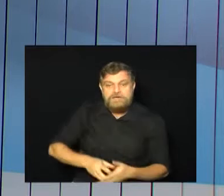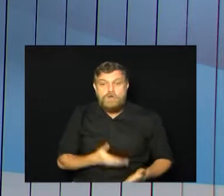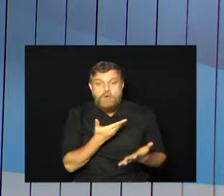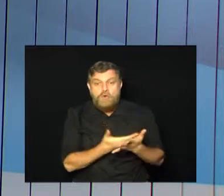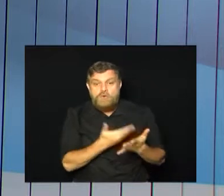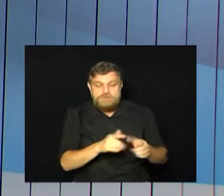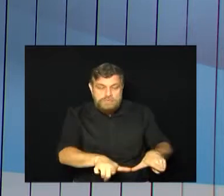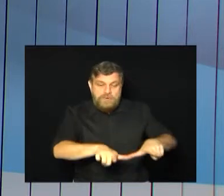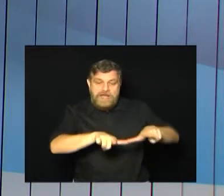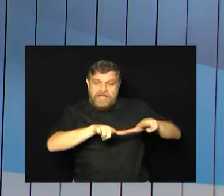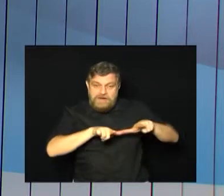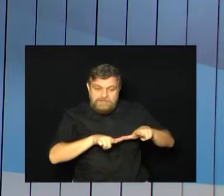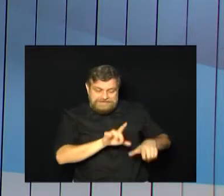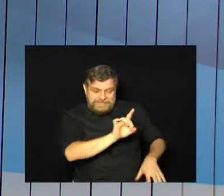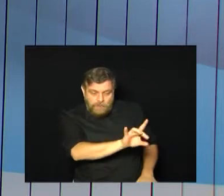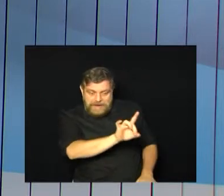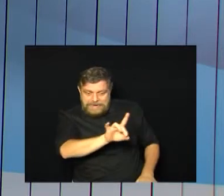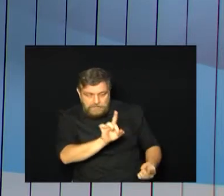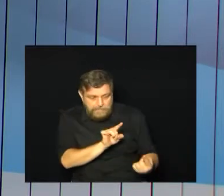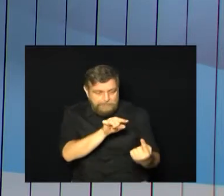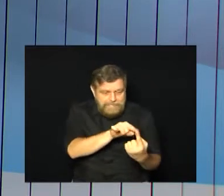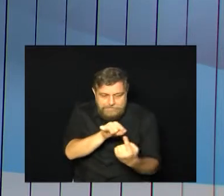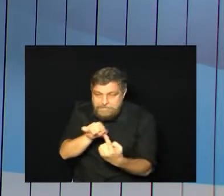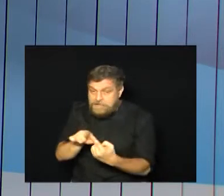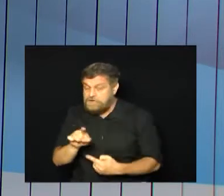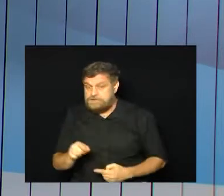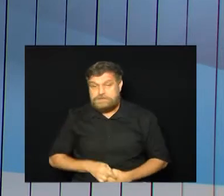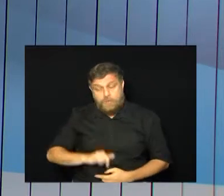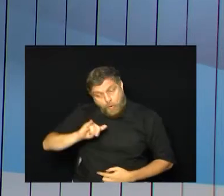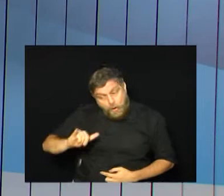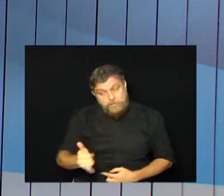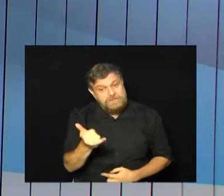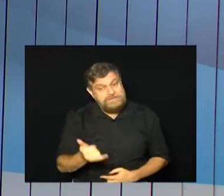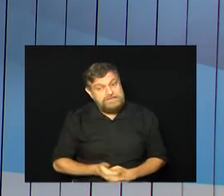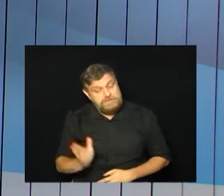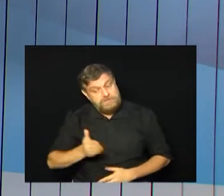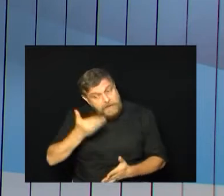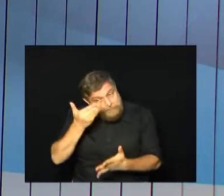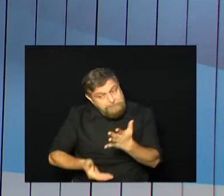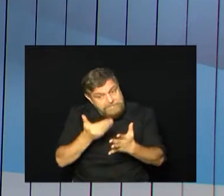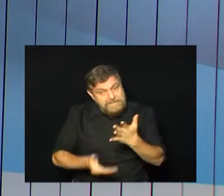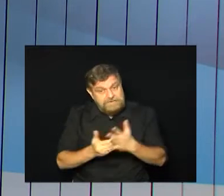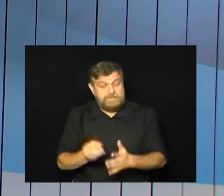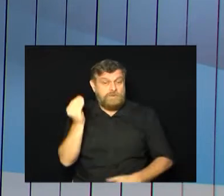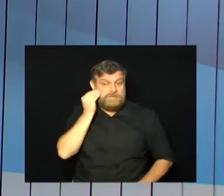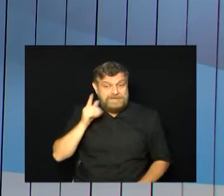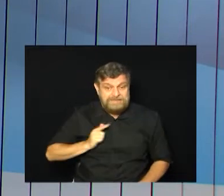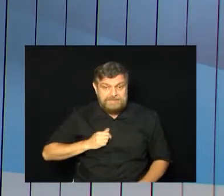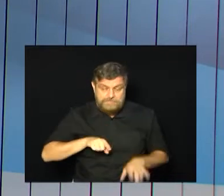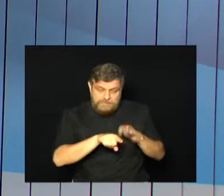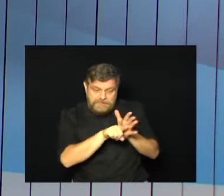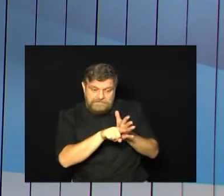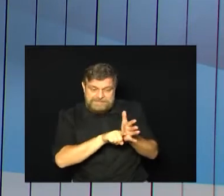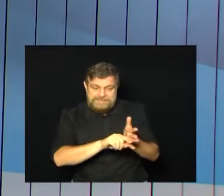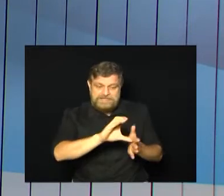que cada vaga exige. Então, não perca essa oportunidade, entre no CEPAT Campinas, que tem esse serviço